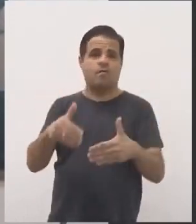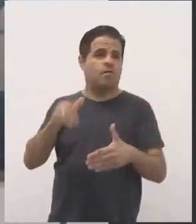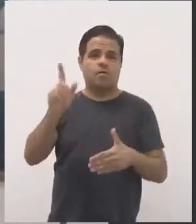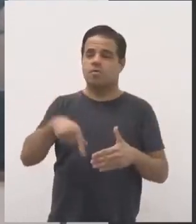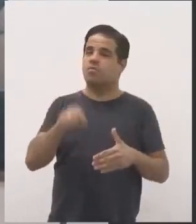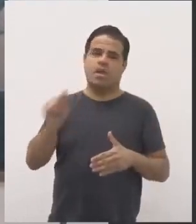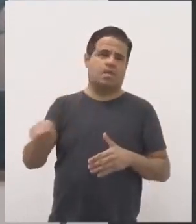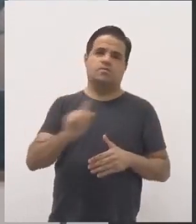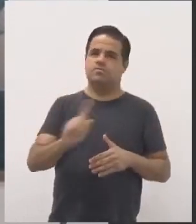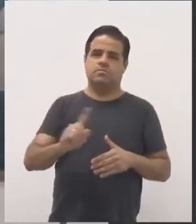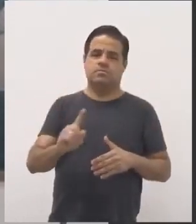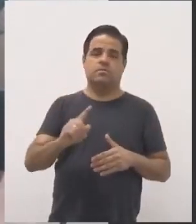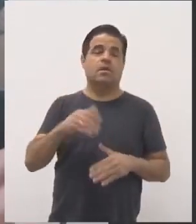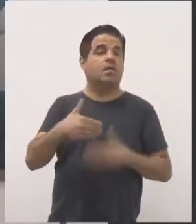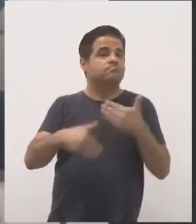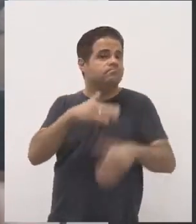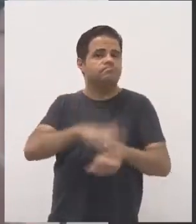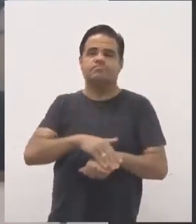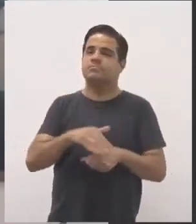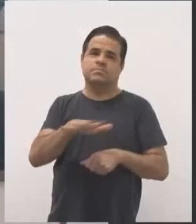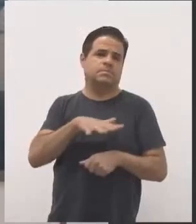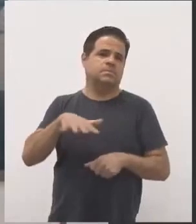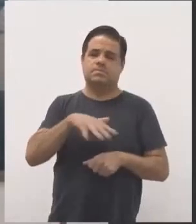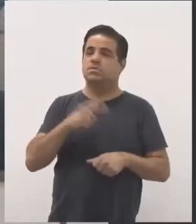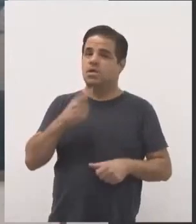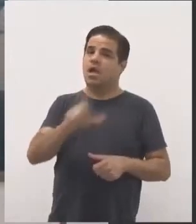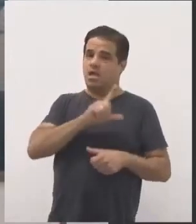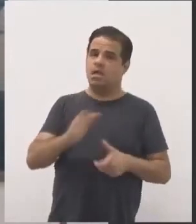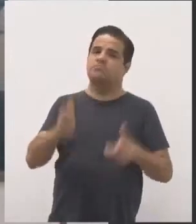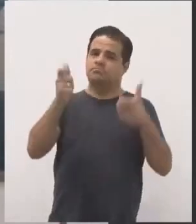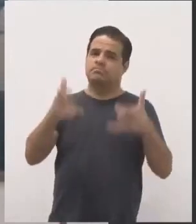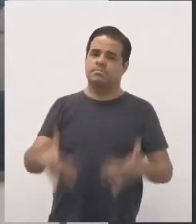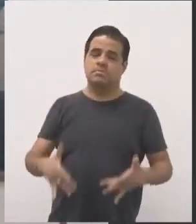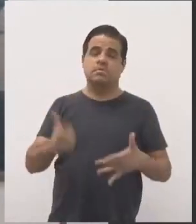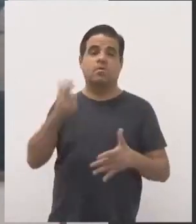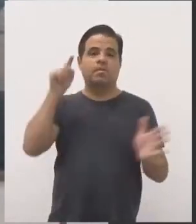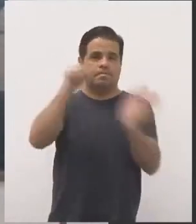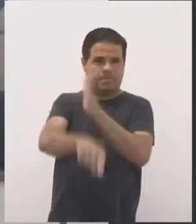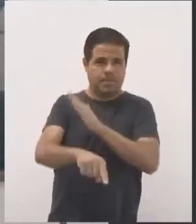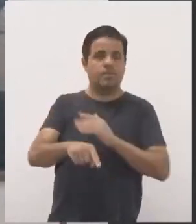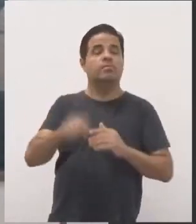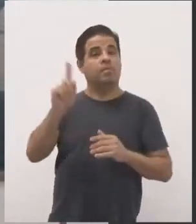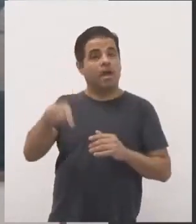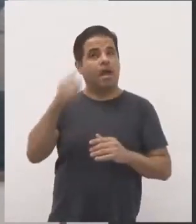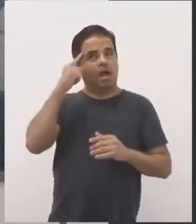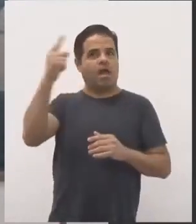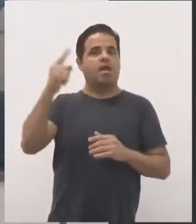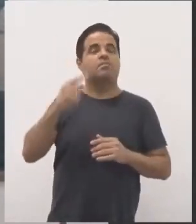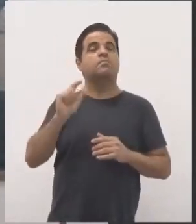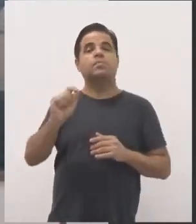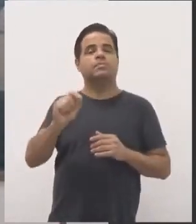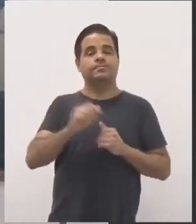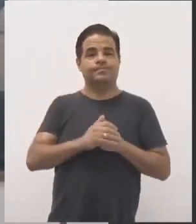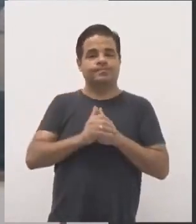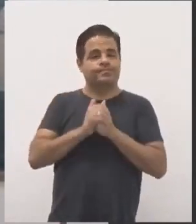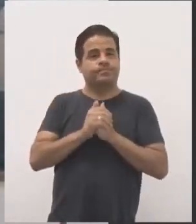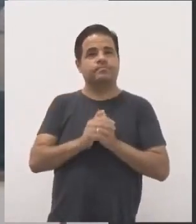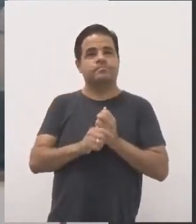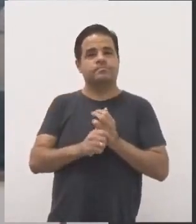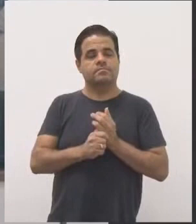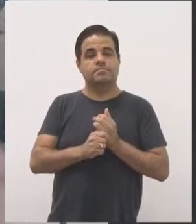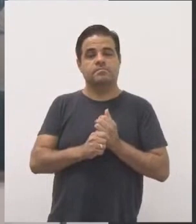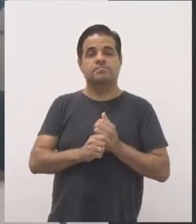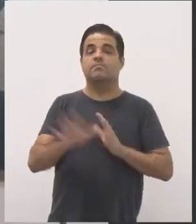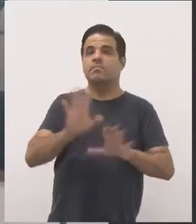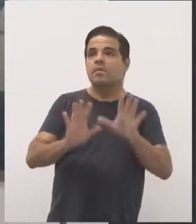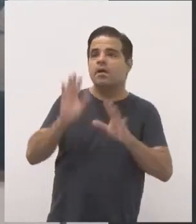clínico, tá? O clínico nem é o ambiente, como já foi dito anteriormente. A outra pergunta que falaram antes de eu me despedir foi cuidar